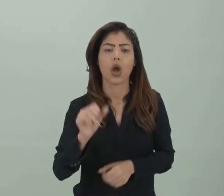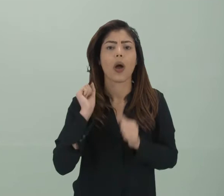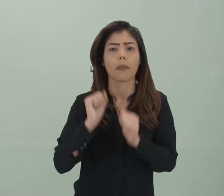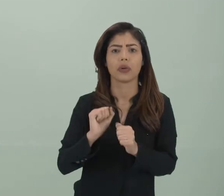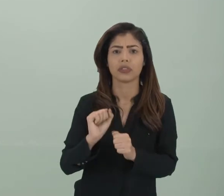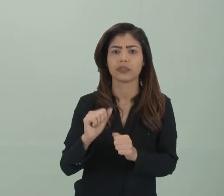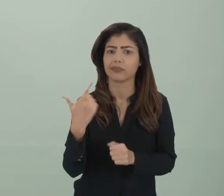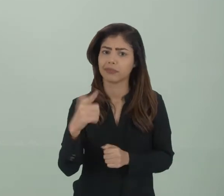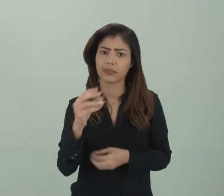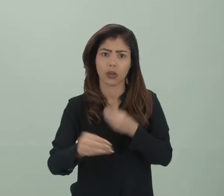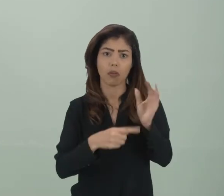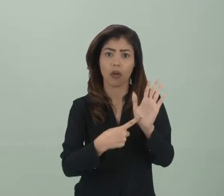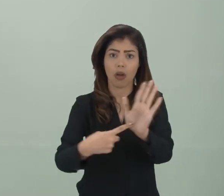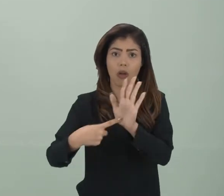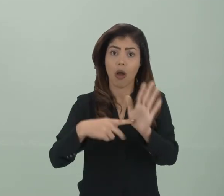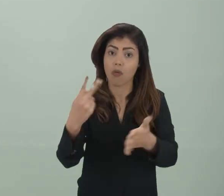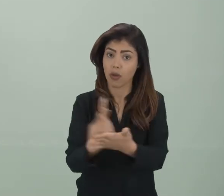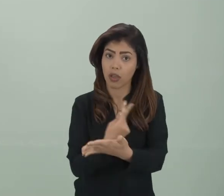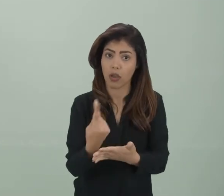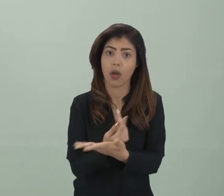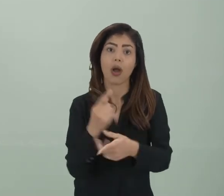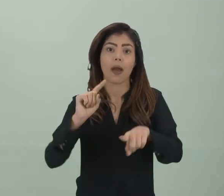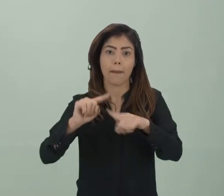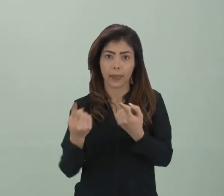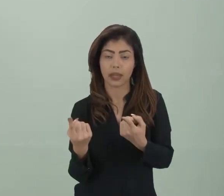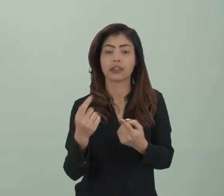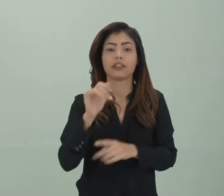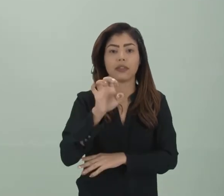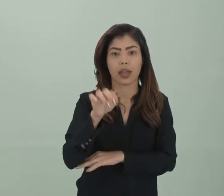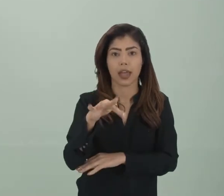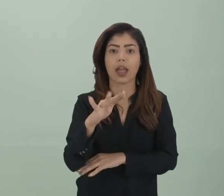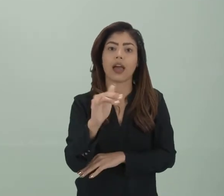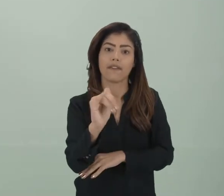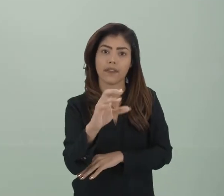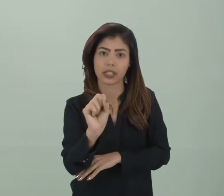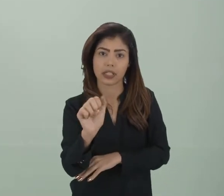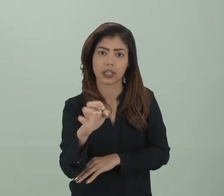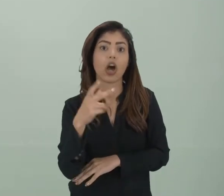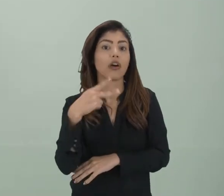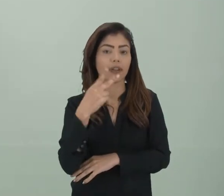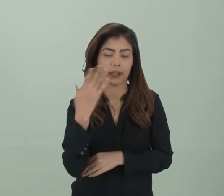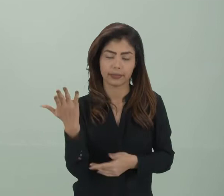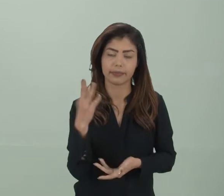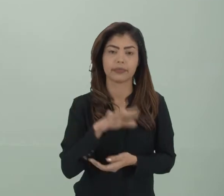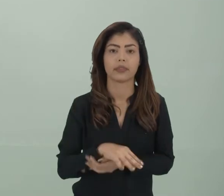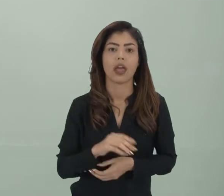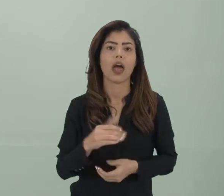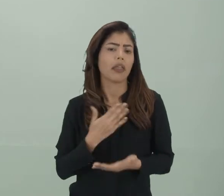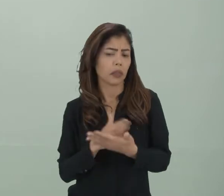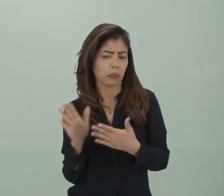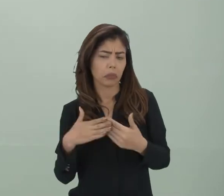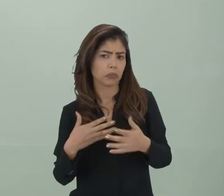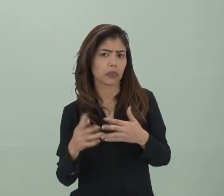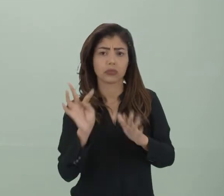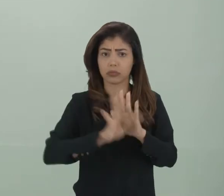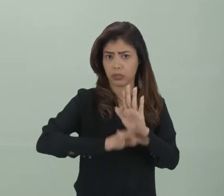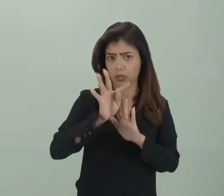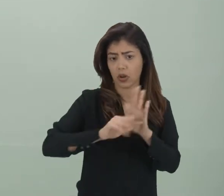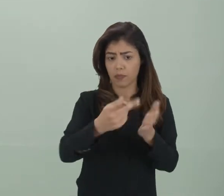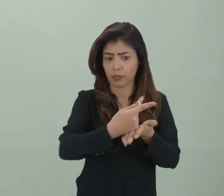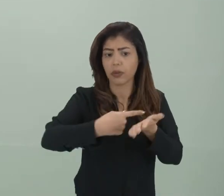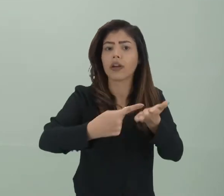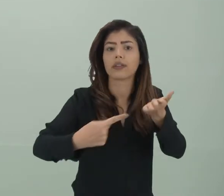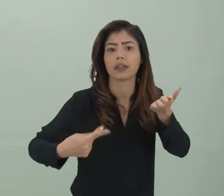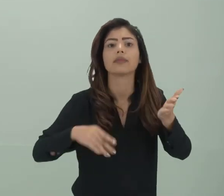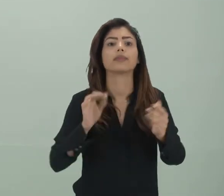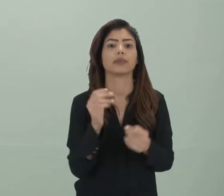não necessariamente representar um erro, mas sim uma ênfase dentro daquilo que quer ser dito, dependendo do texto. Por exemplo, poemas,